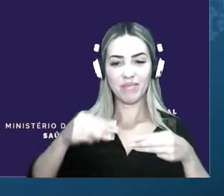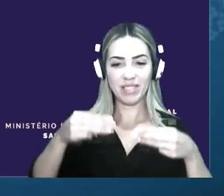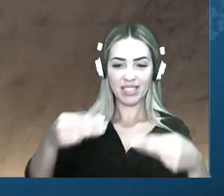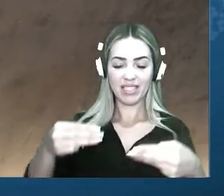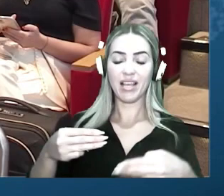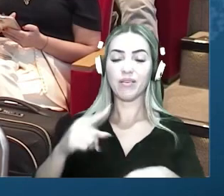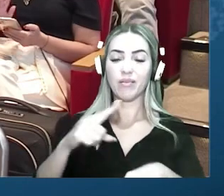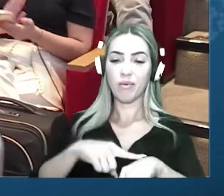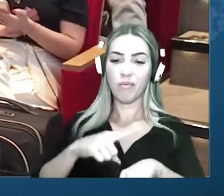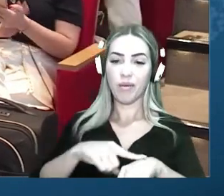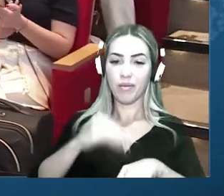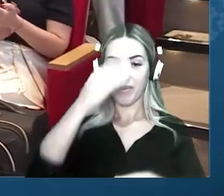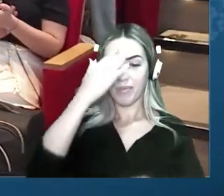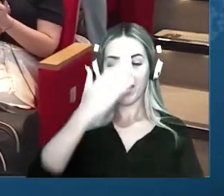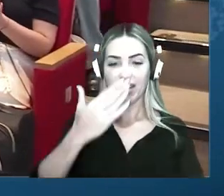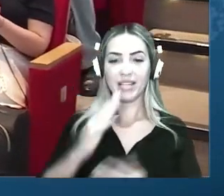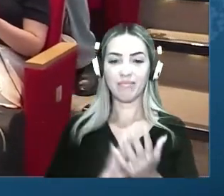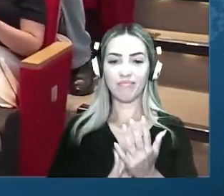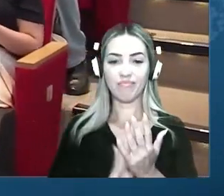obrigado.